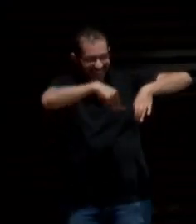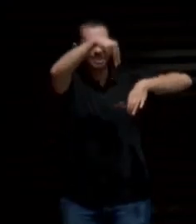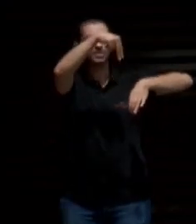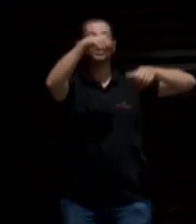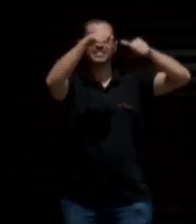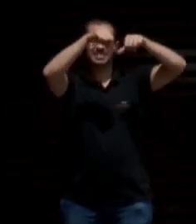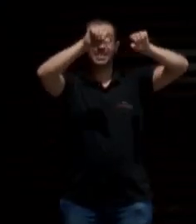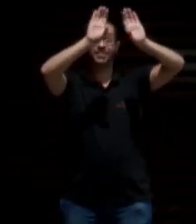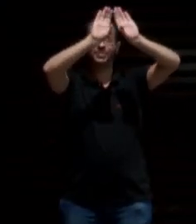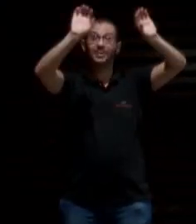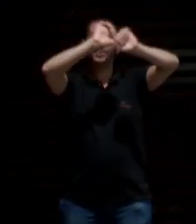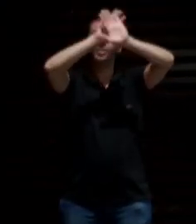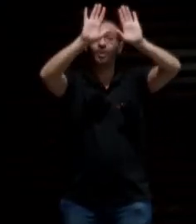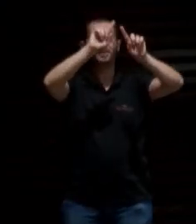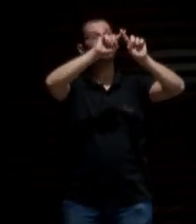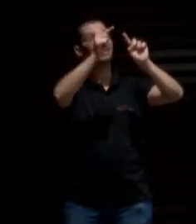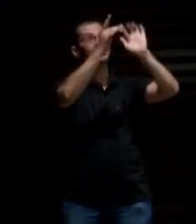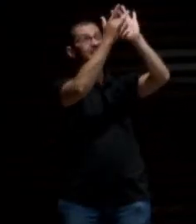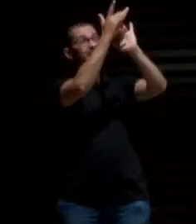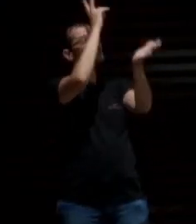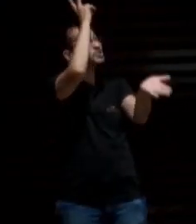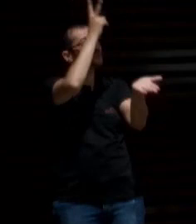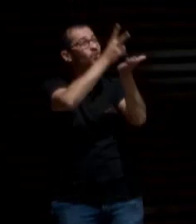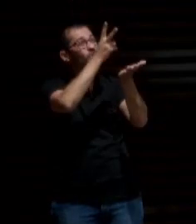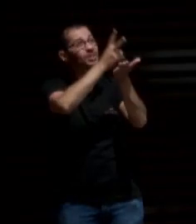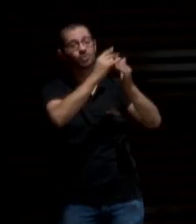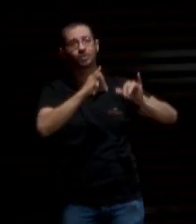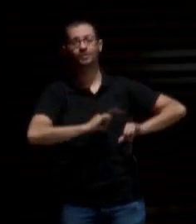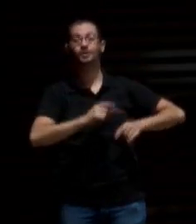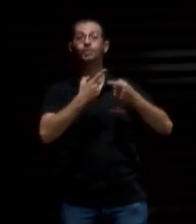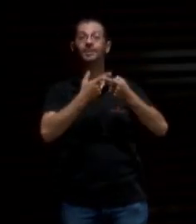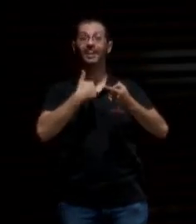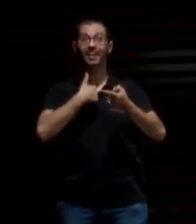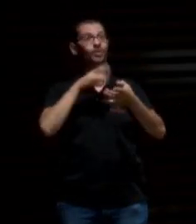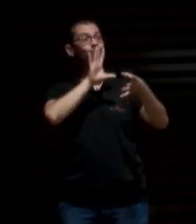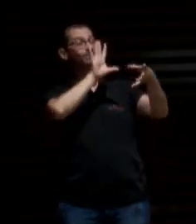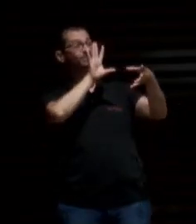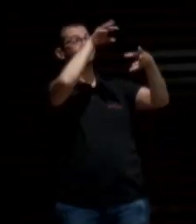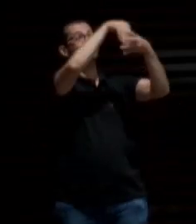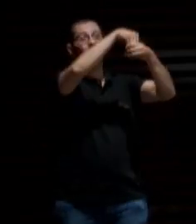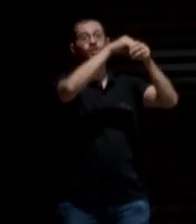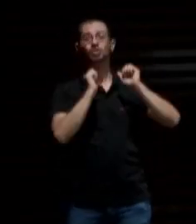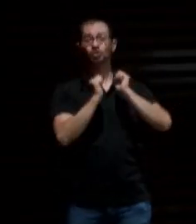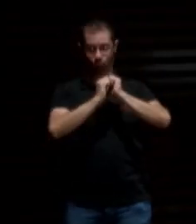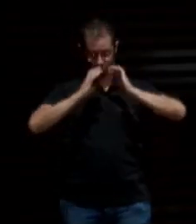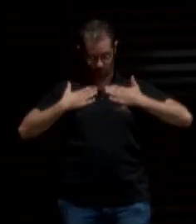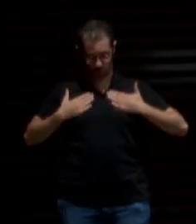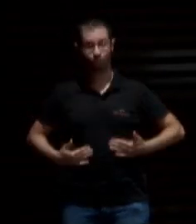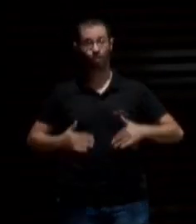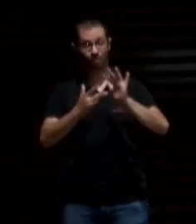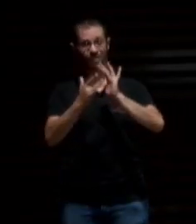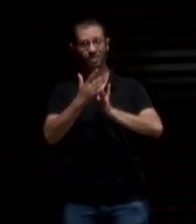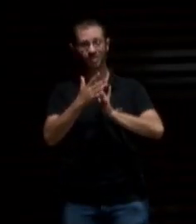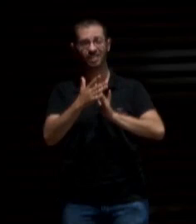meus amados, porque eu e você somos parte do corpo dEle. O sofrimento que nós sofremos aqui como cristãos, nós sofremos